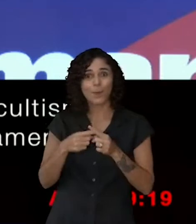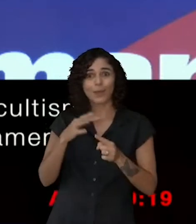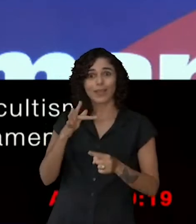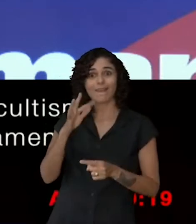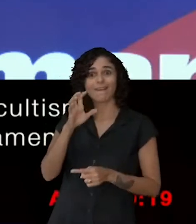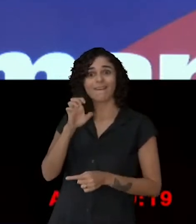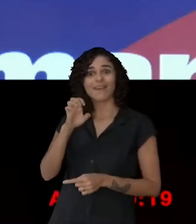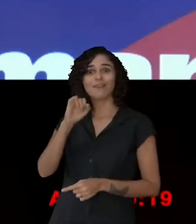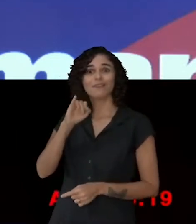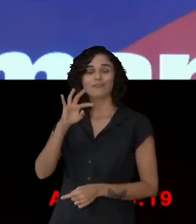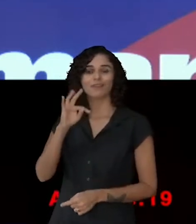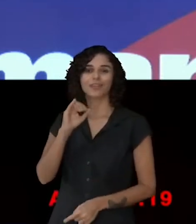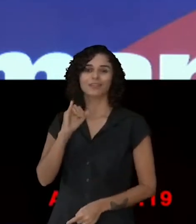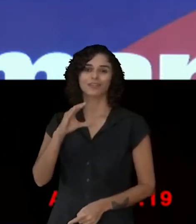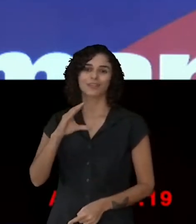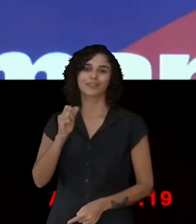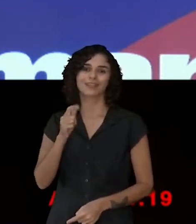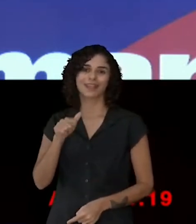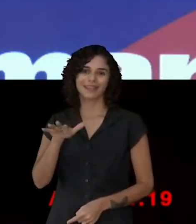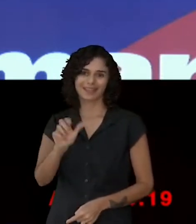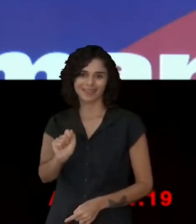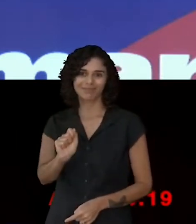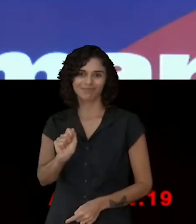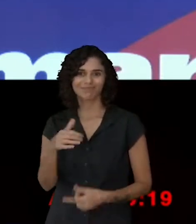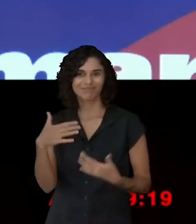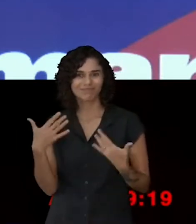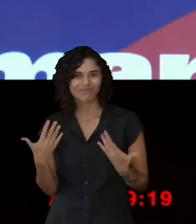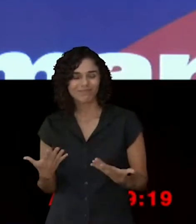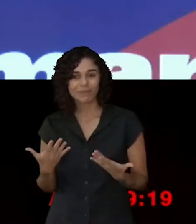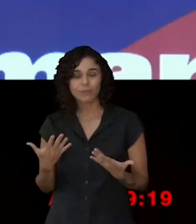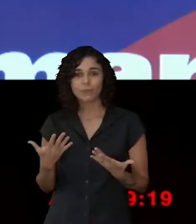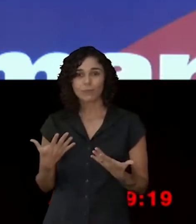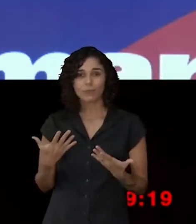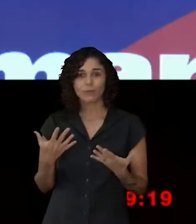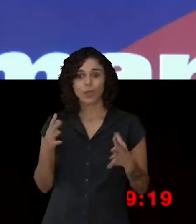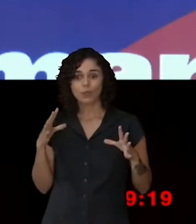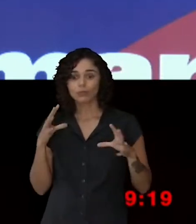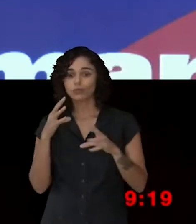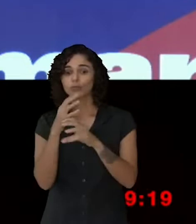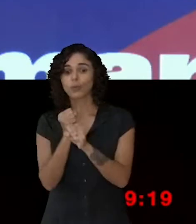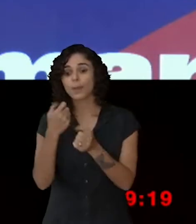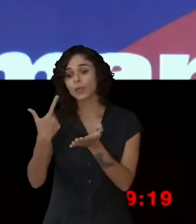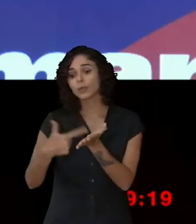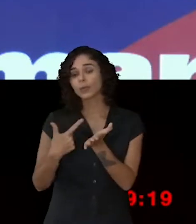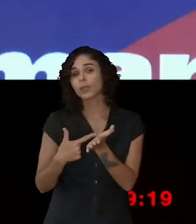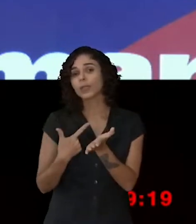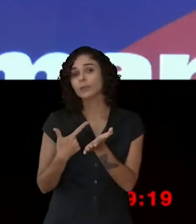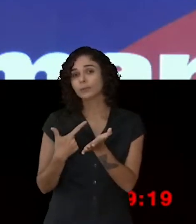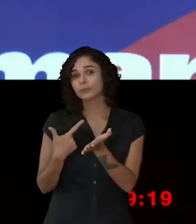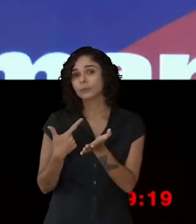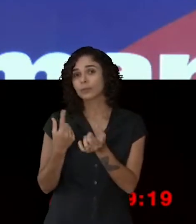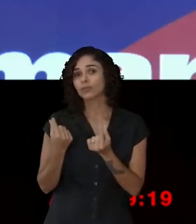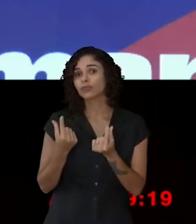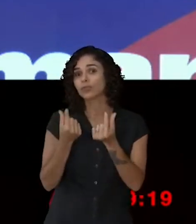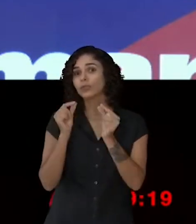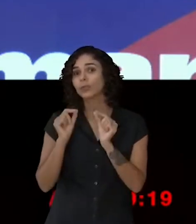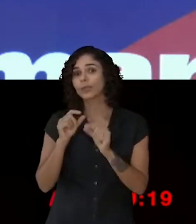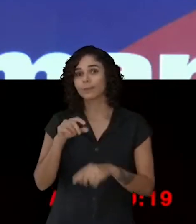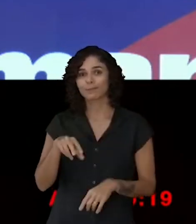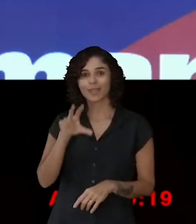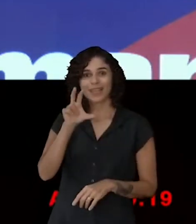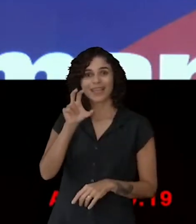aqui. O valor dos livros totalizou 50 mil